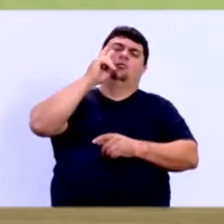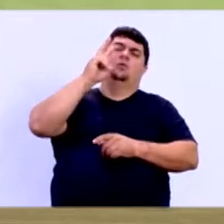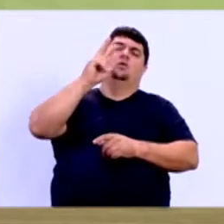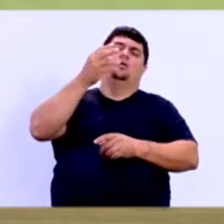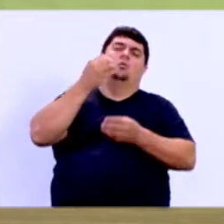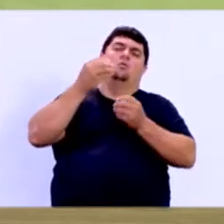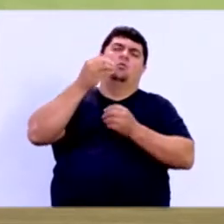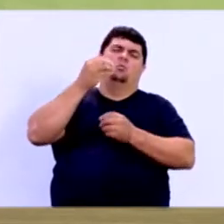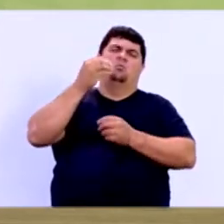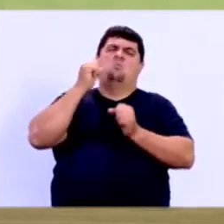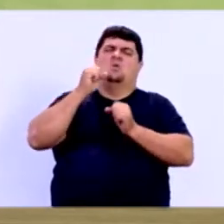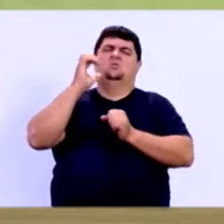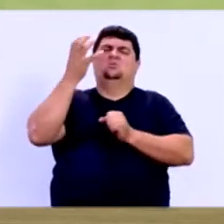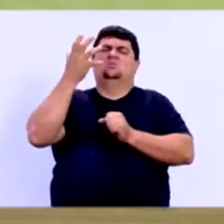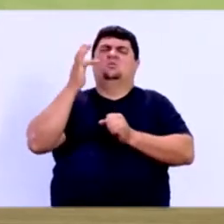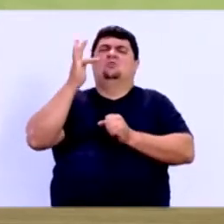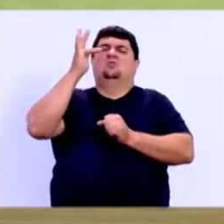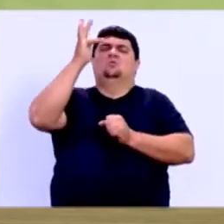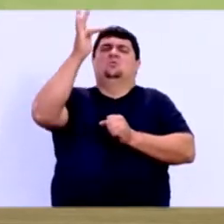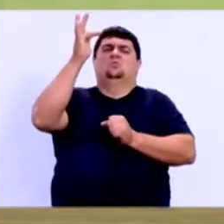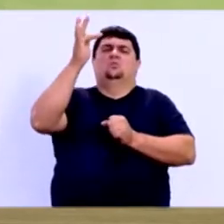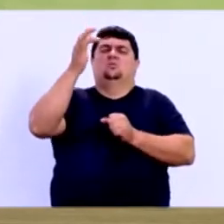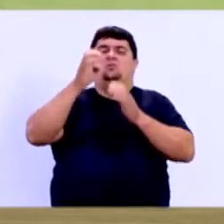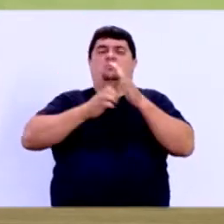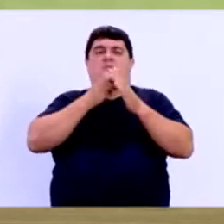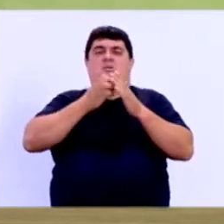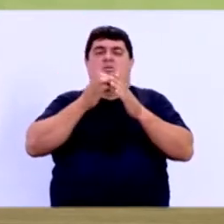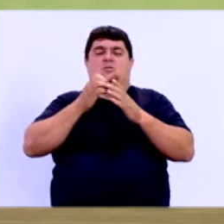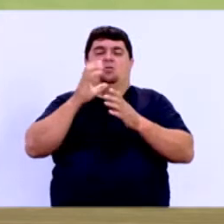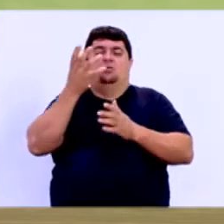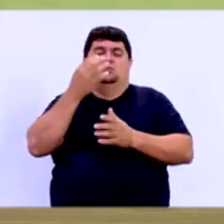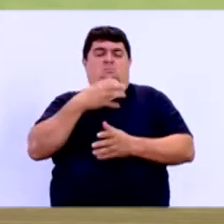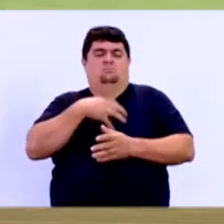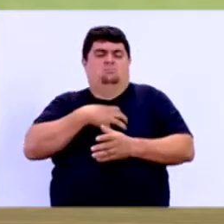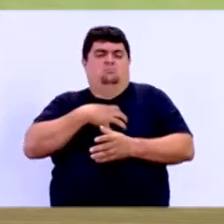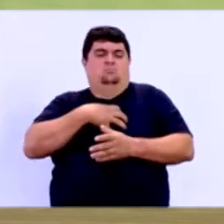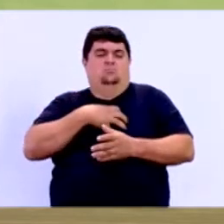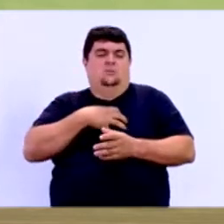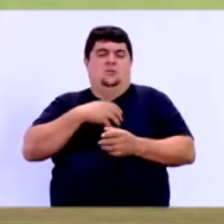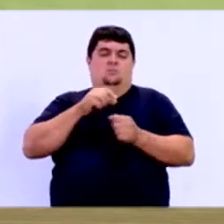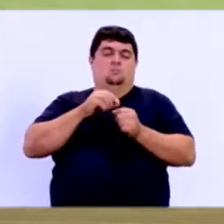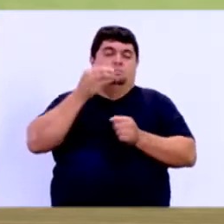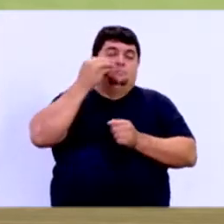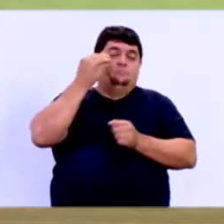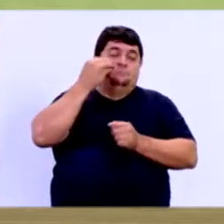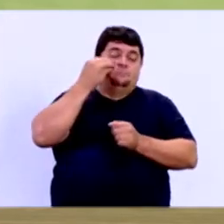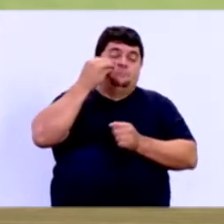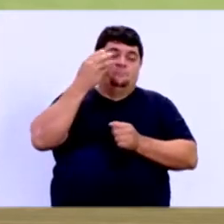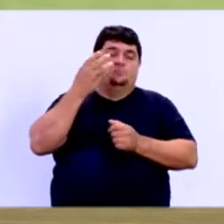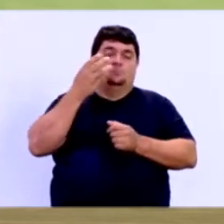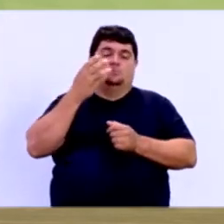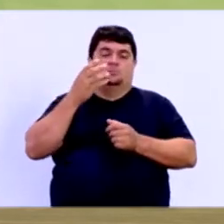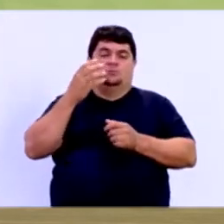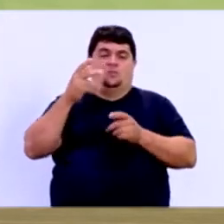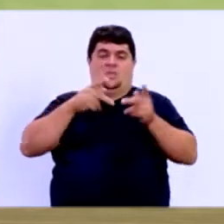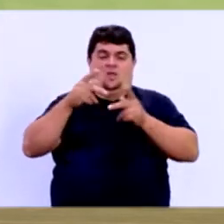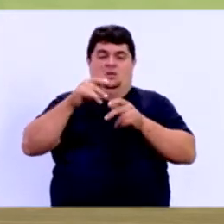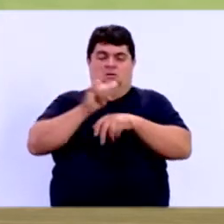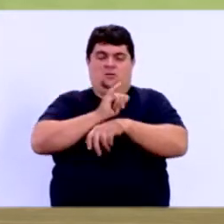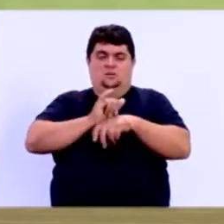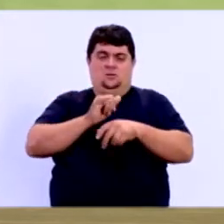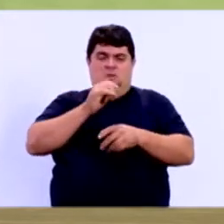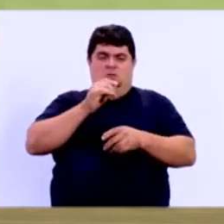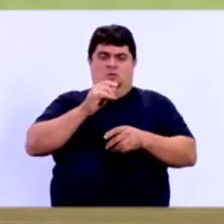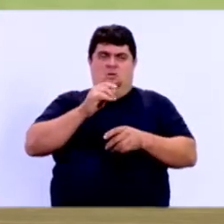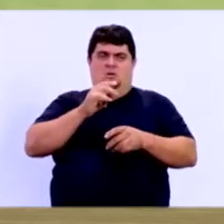qual que vai ser o desenvolvimento da organização ao longo do tempo. O planejamento estratégico ele não é um documento fixo,